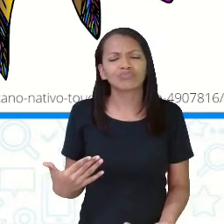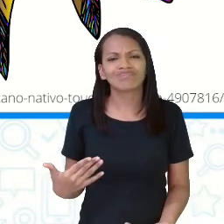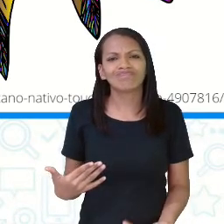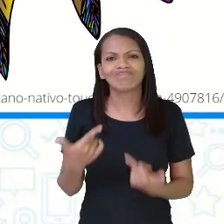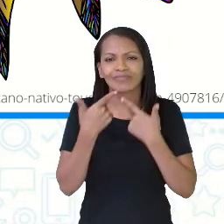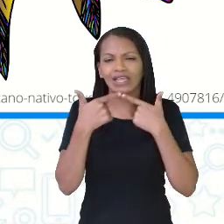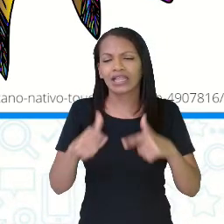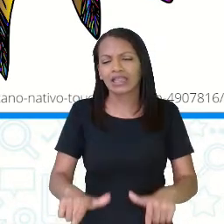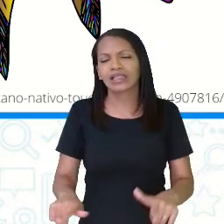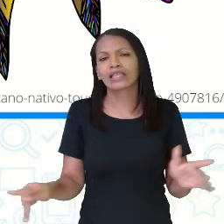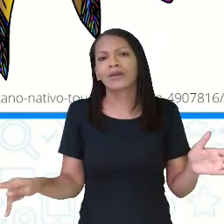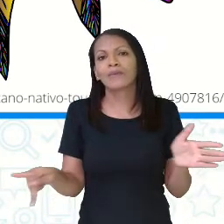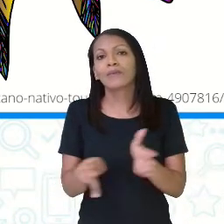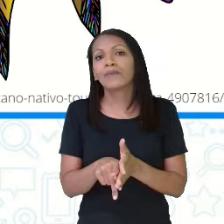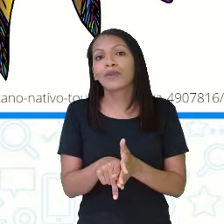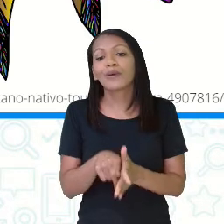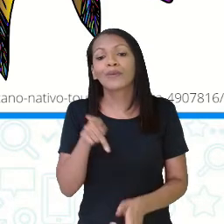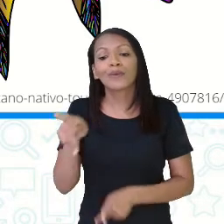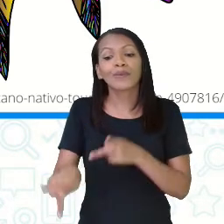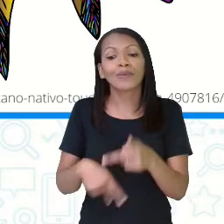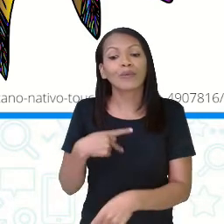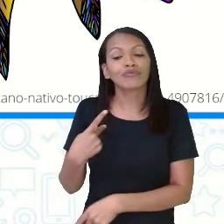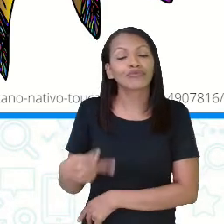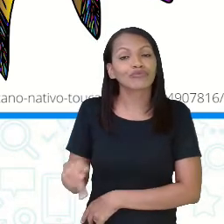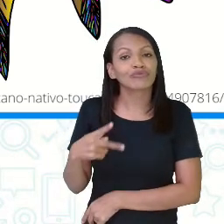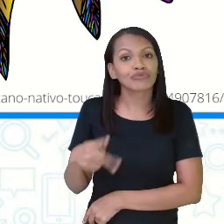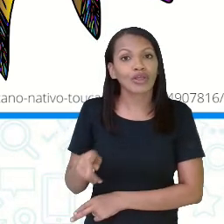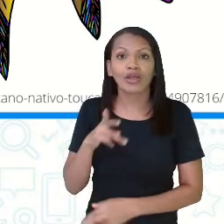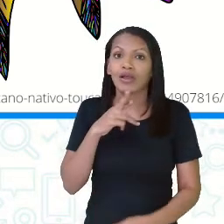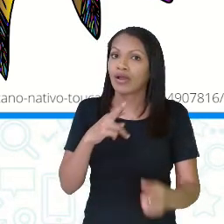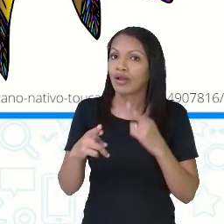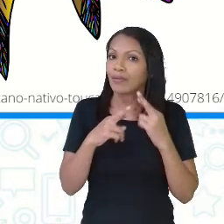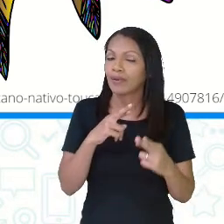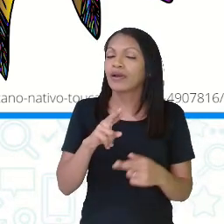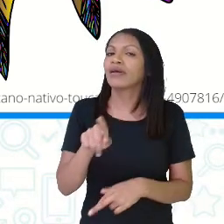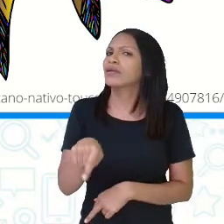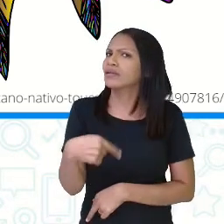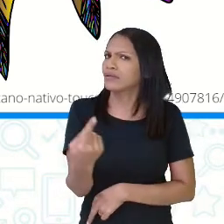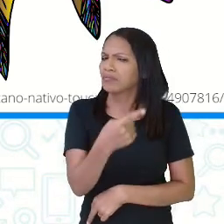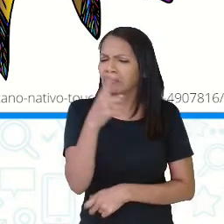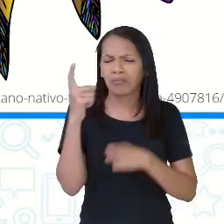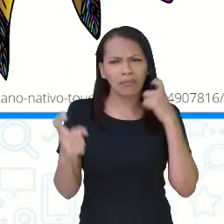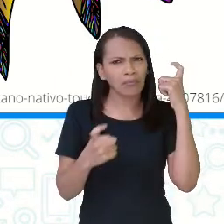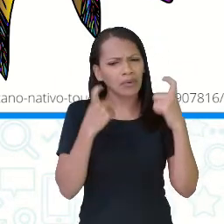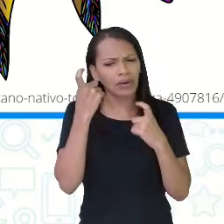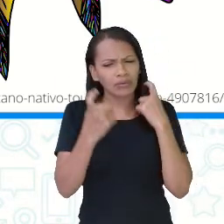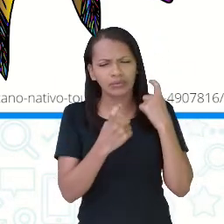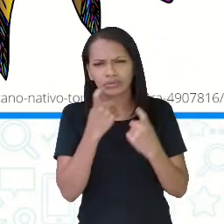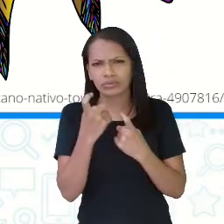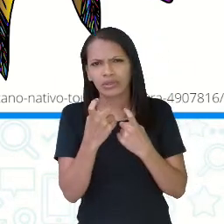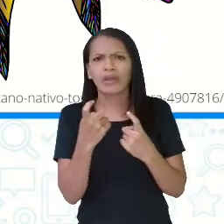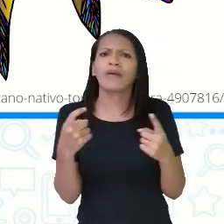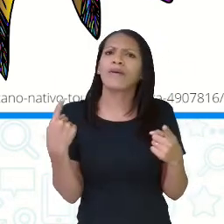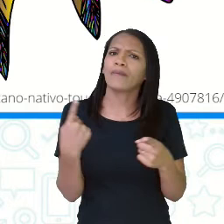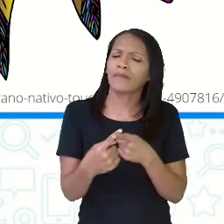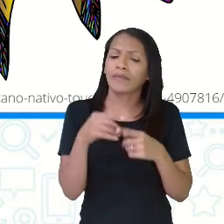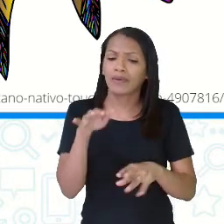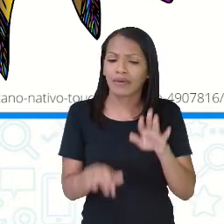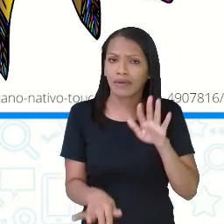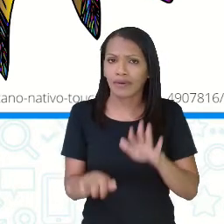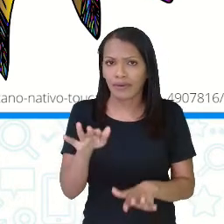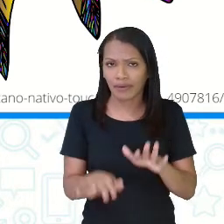poderiam colocar aí no chat? Se a resposta chegar depois, não se preocupe, tá certo? É porque às vezes